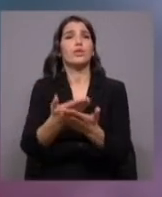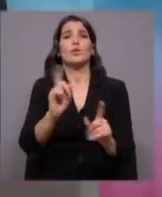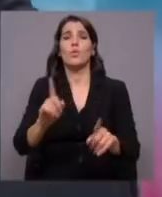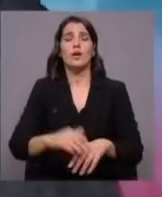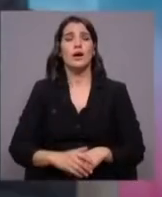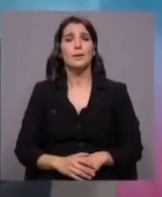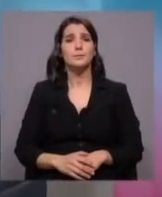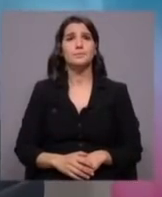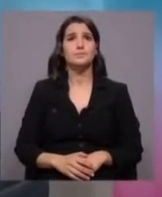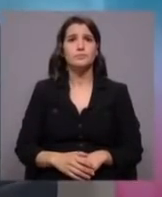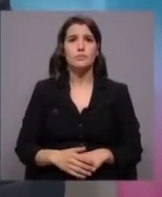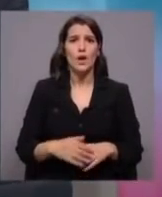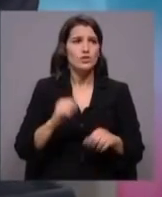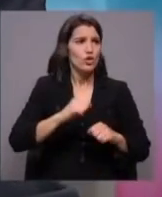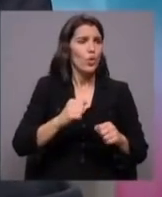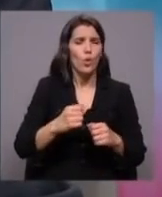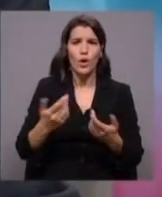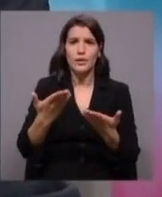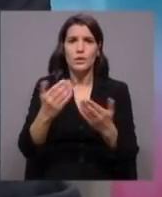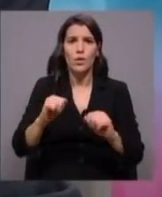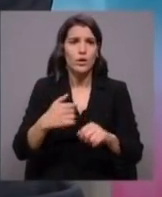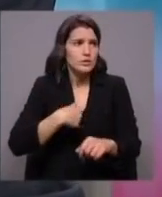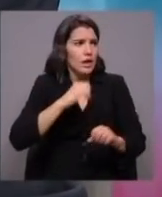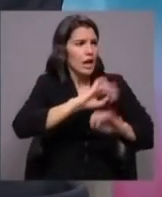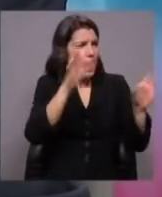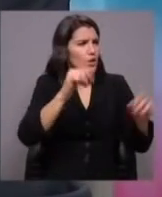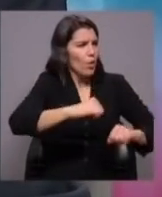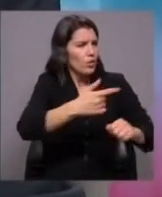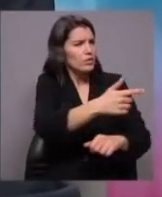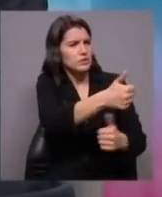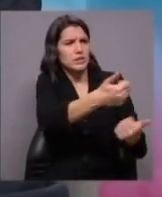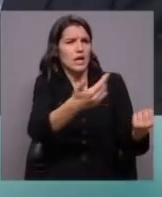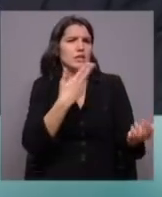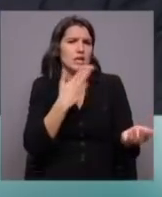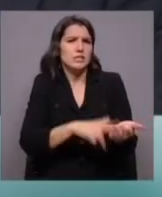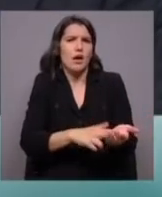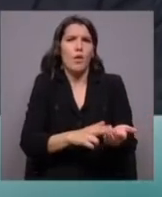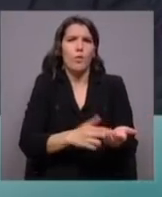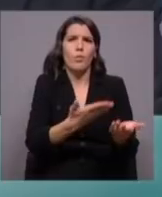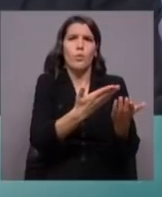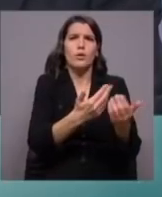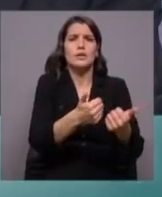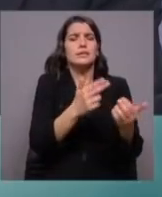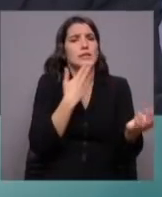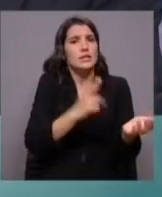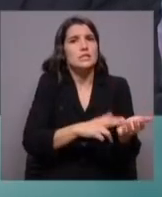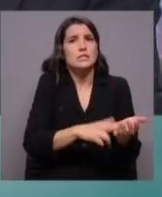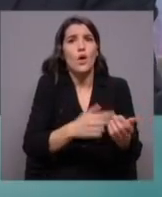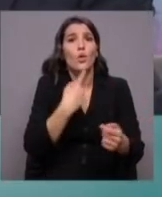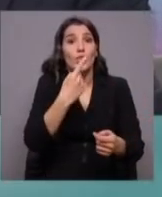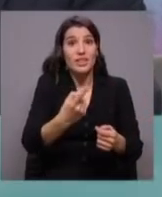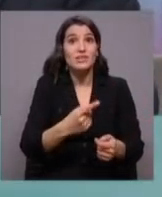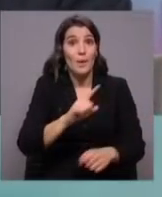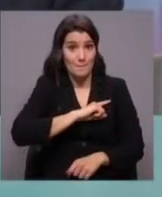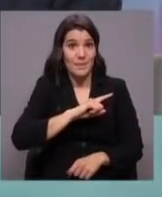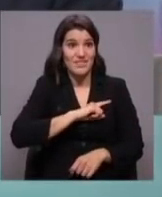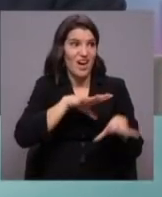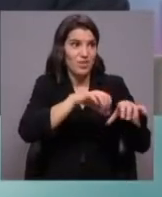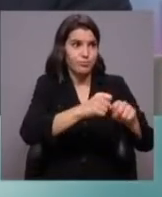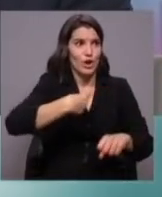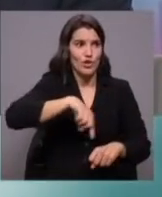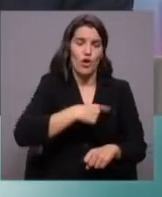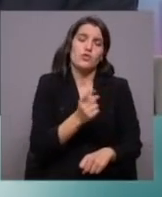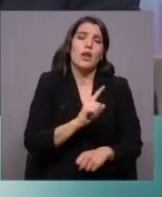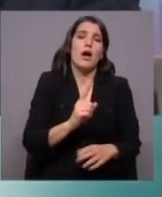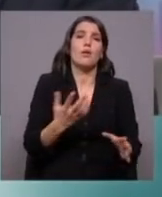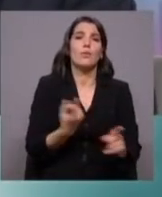Está de acordo. E, portanto, é preciso claro reforçar estou. O Serviço Nacional de com Saúde. Com isto estou de acordo. E essa clareza, ficar nas mãos dos privados, não.